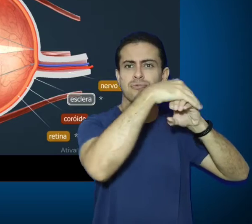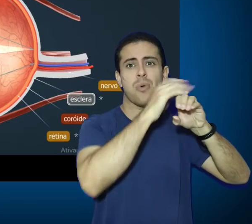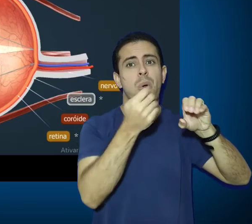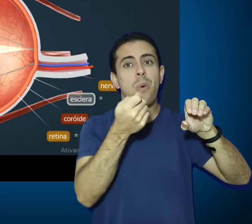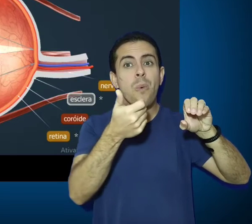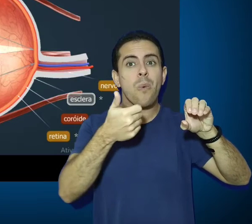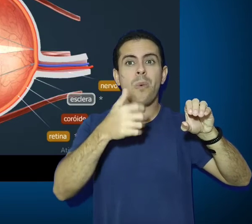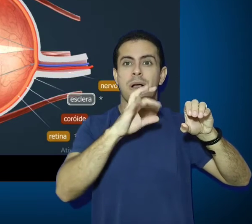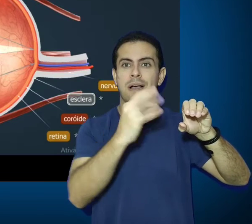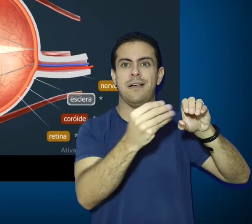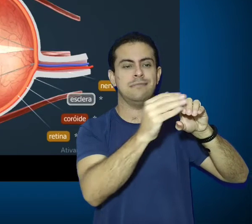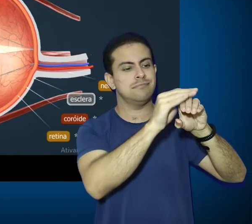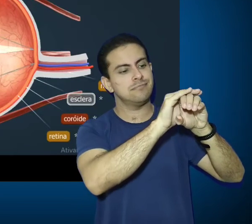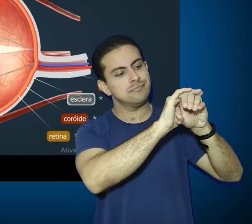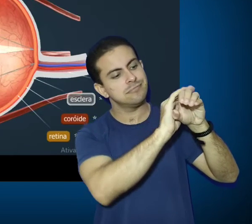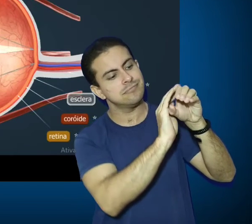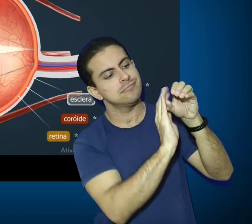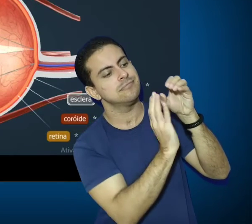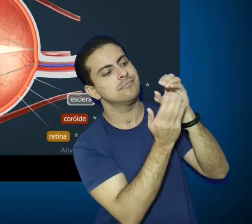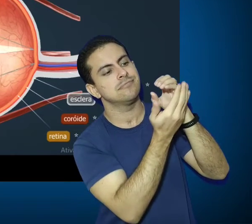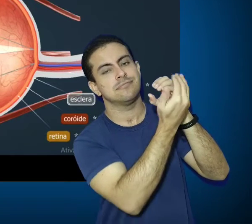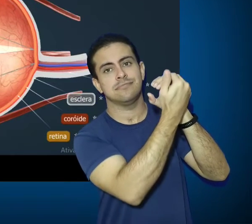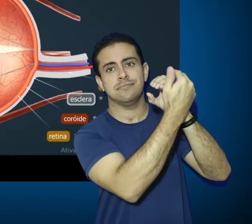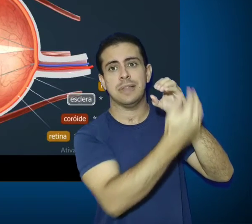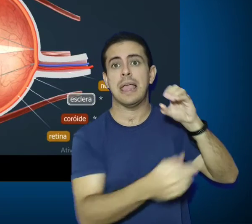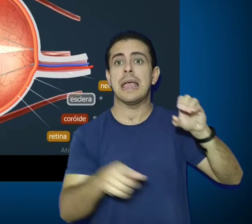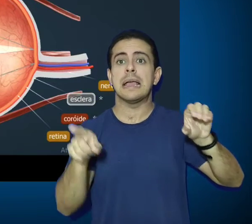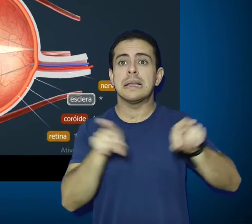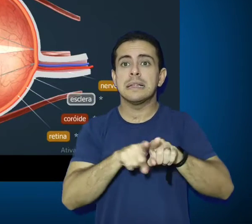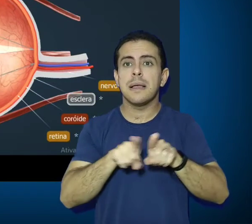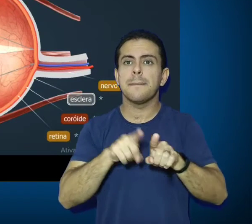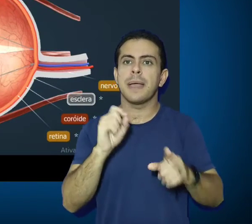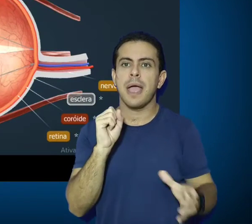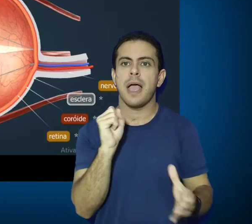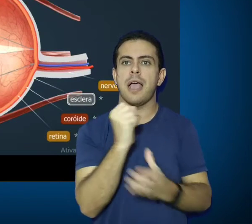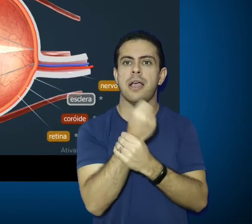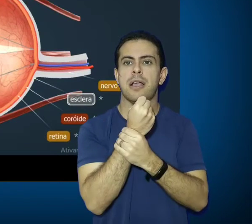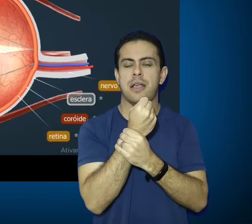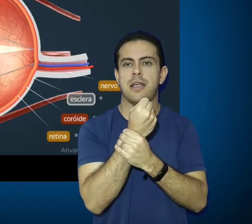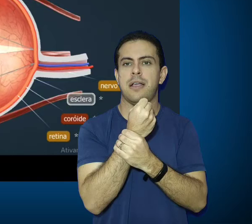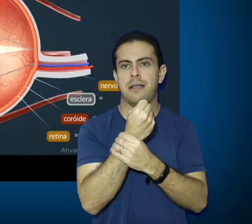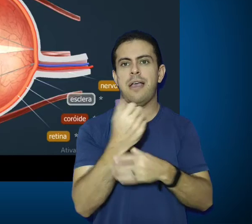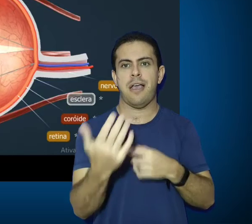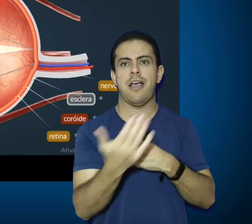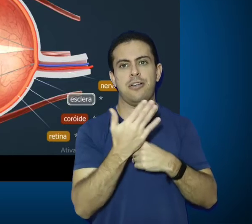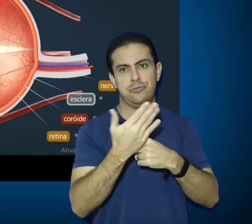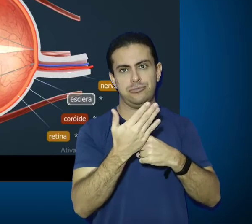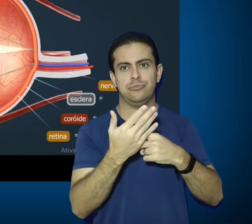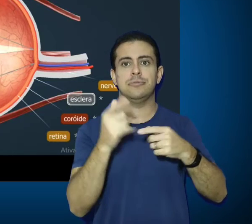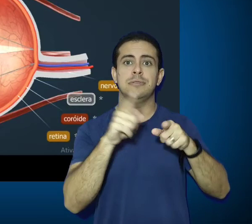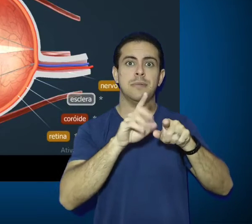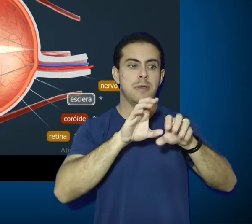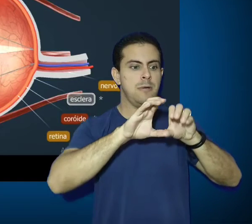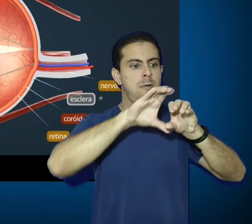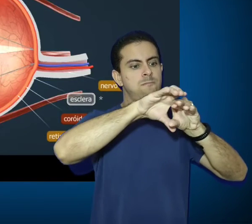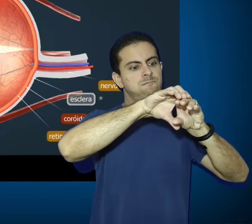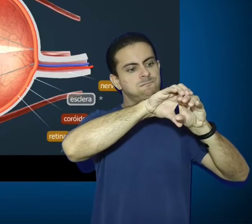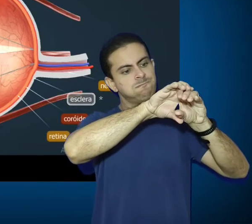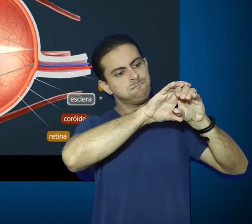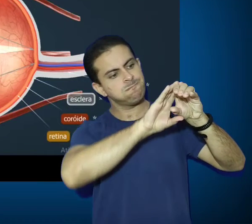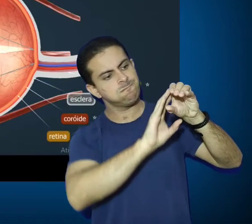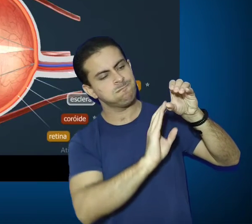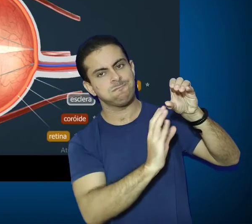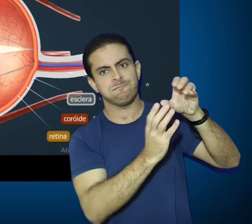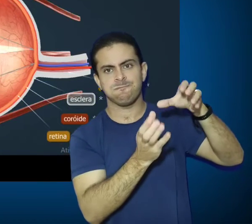ocular. Além disso, ela tem também uma função protetora, dá forma ao globo